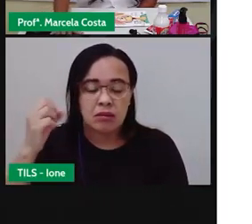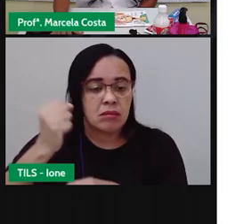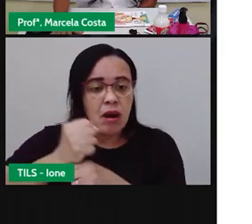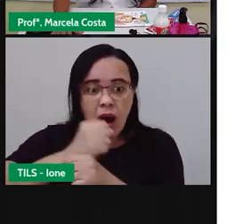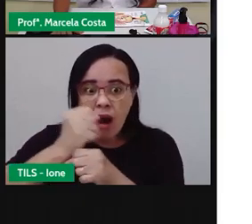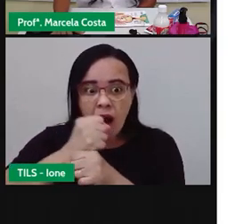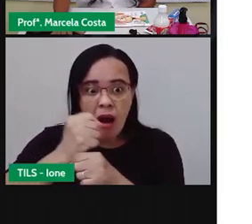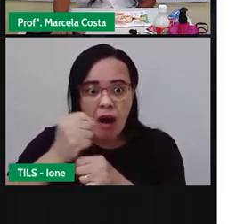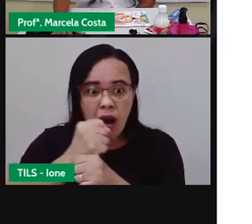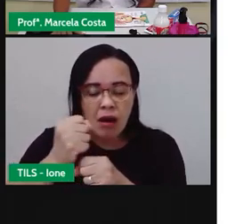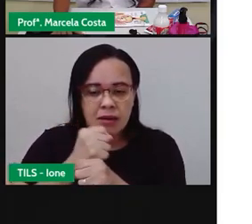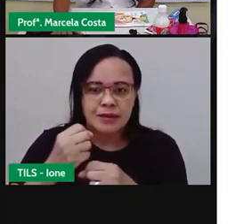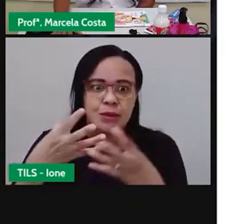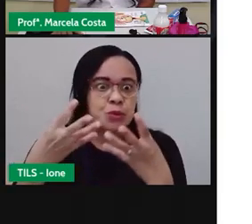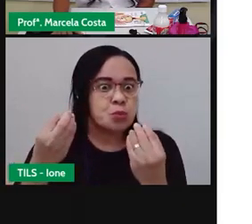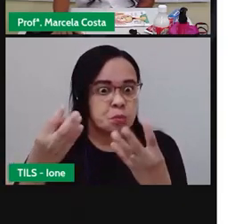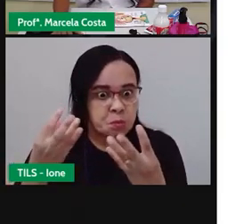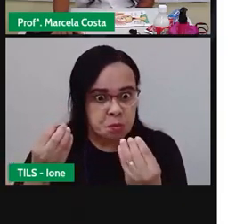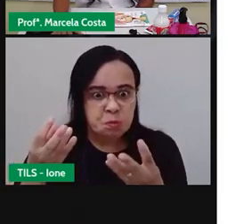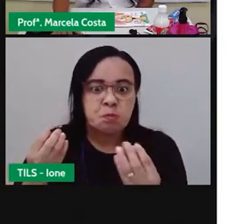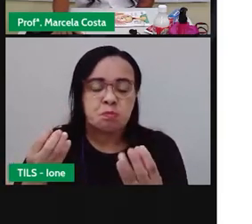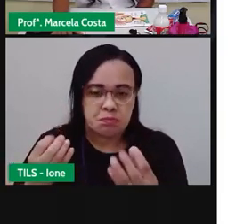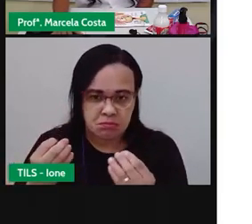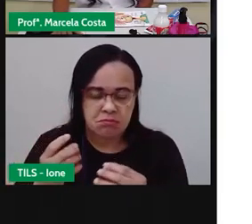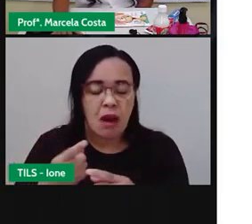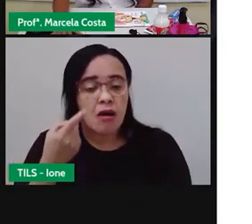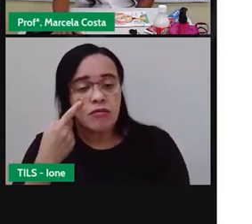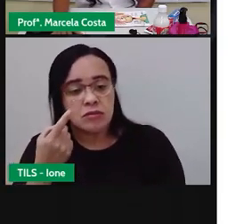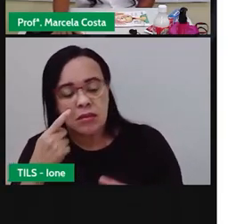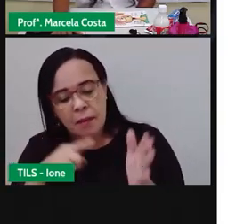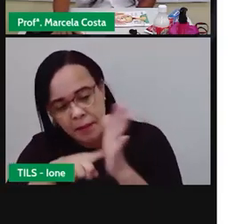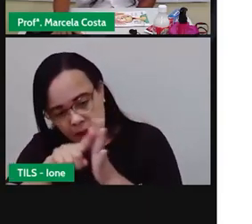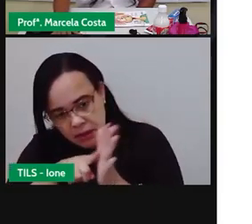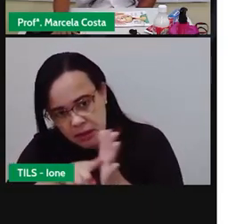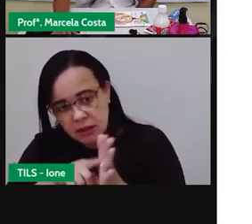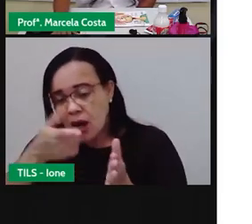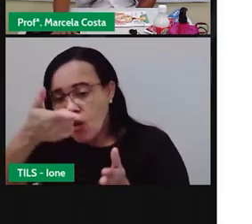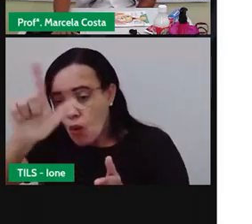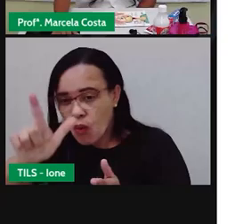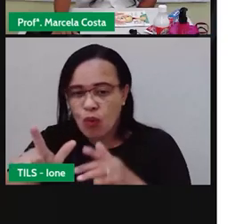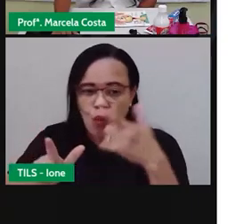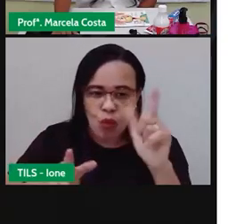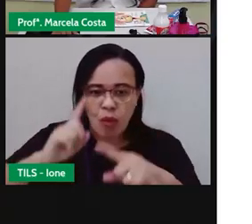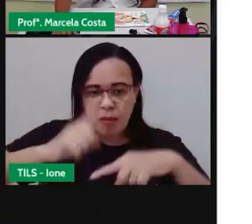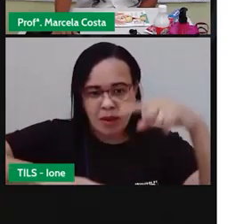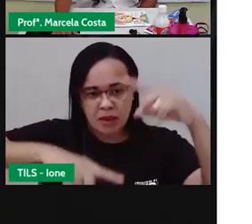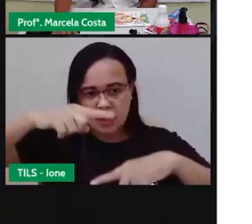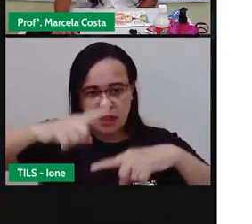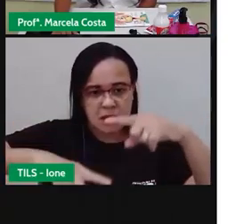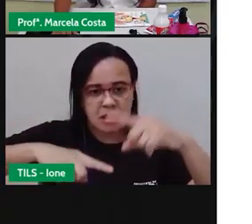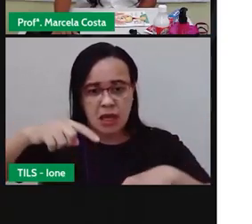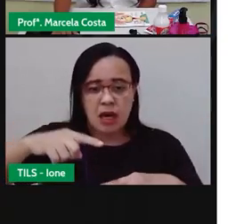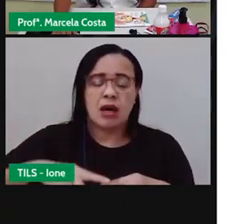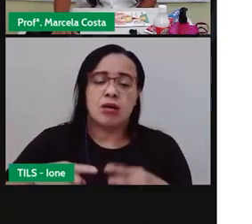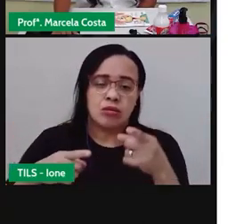Na sua pesquisa, você vai descobrir o tempo de decomposição dos outros materiais. Um papel, lata